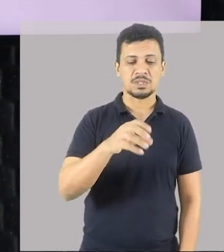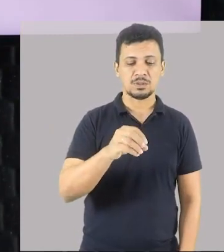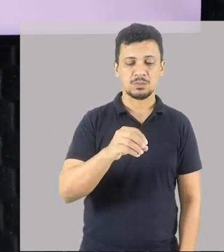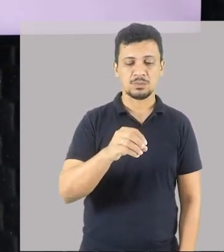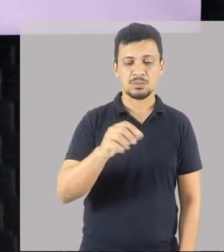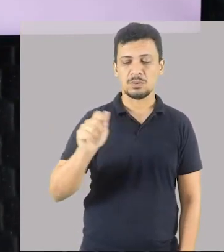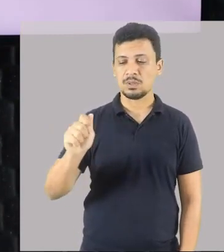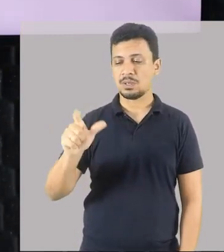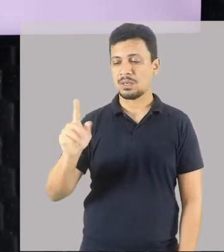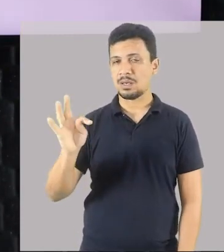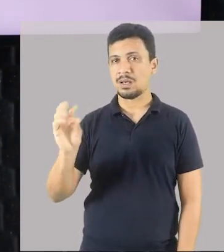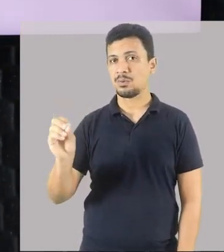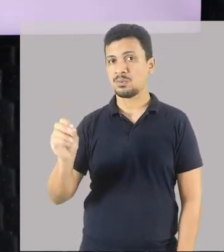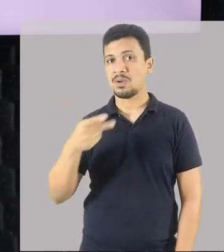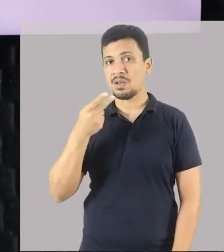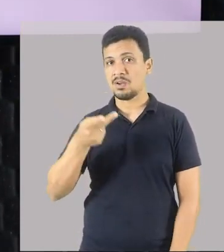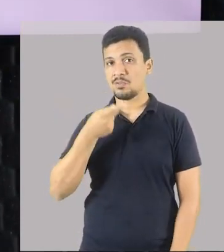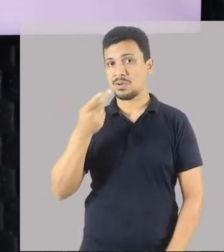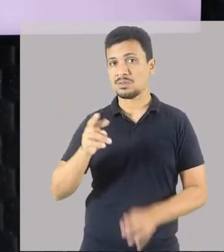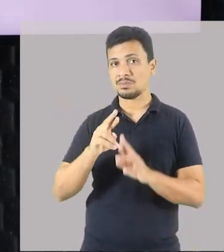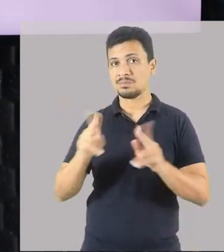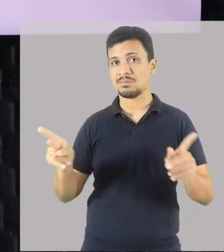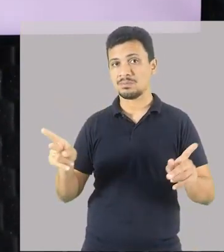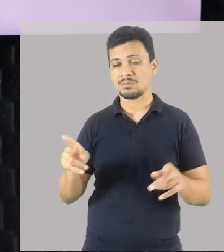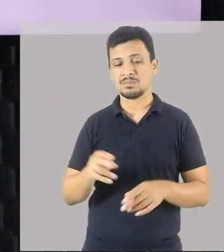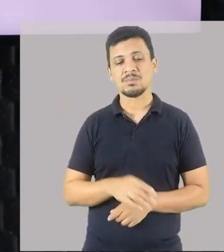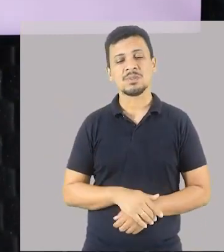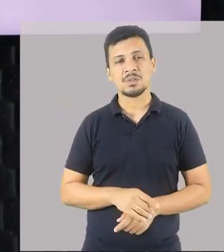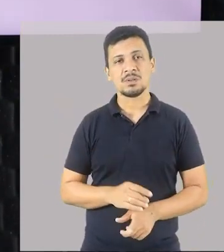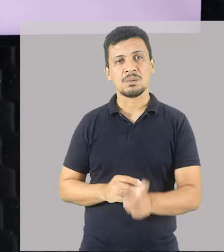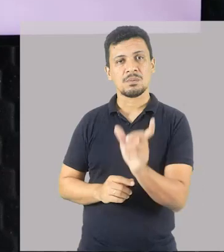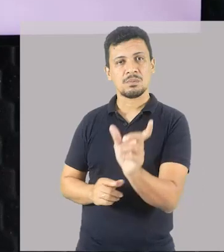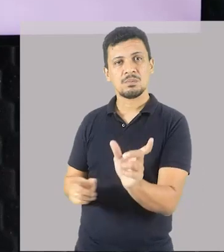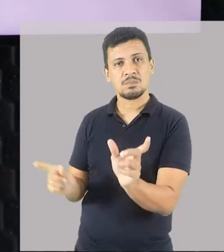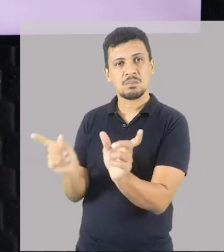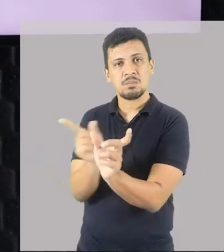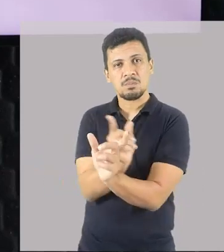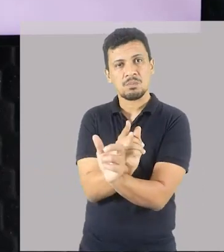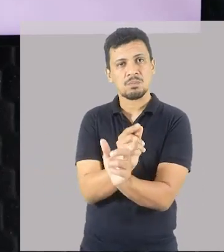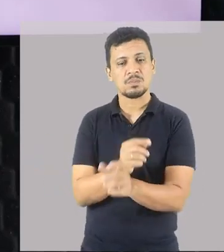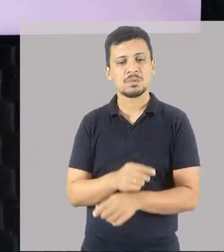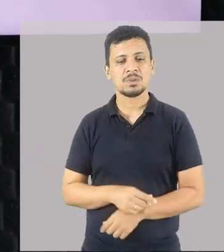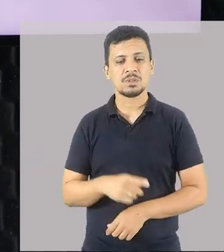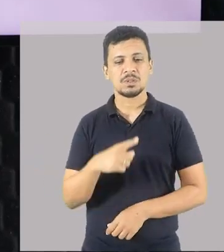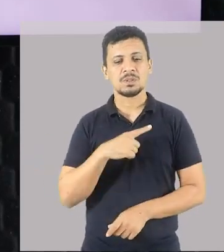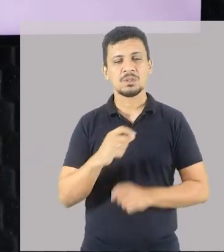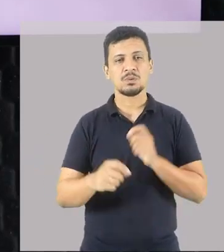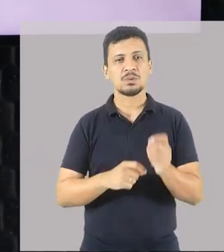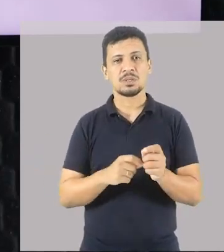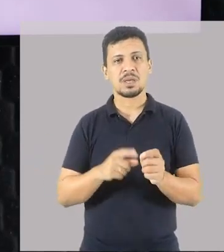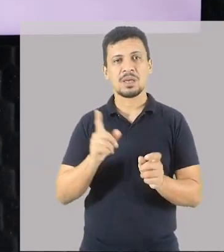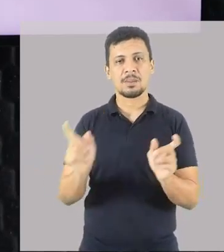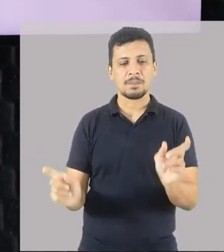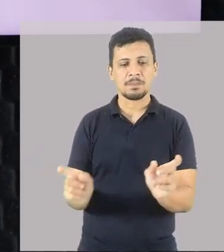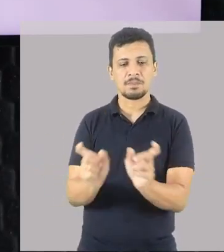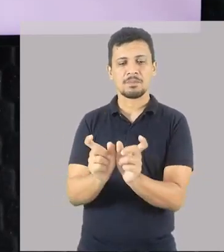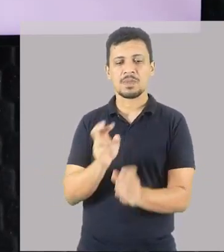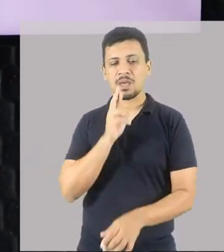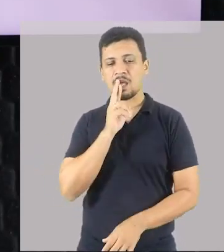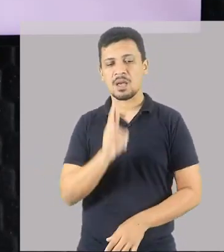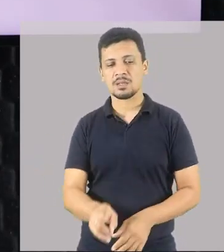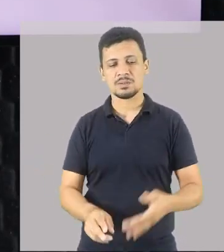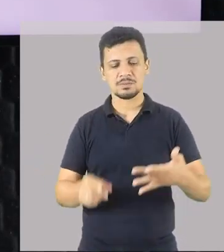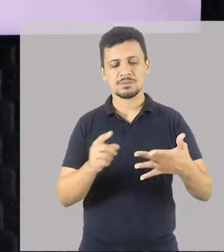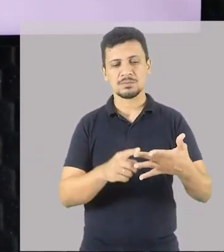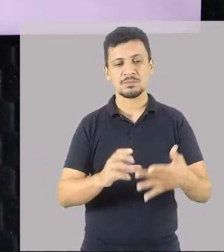pronúncia de planalto? Não, há uma supressão do fonema. Então, se há supressão do fonema, eu tenho aglutinação. Letra